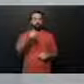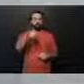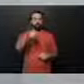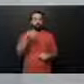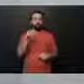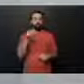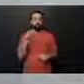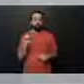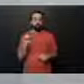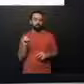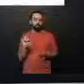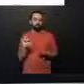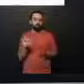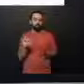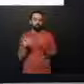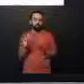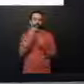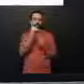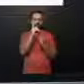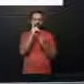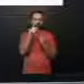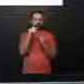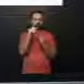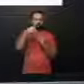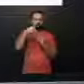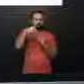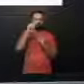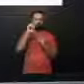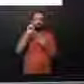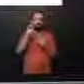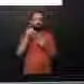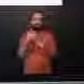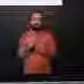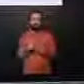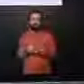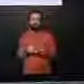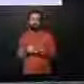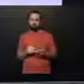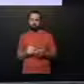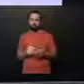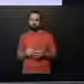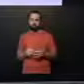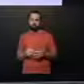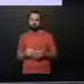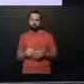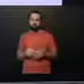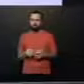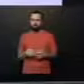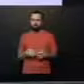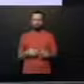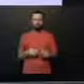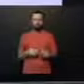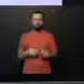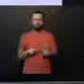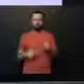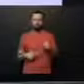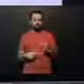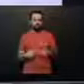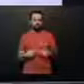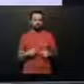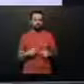dezenas, não é ruim, só é mais demorado. 700 mais 9,